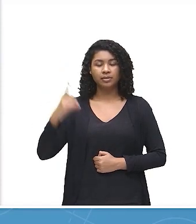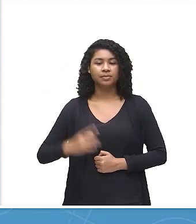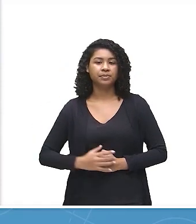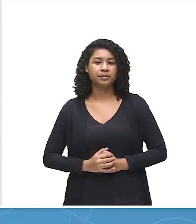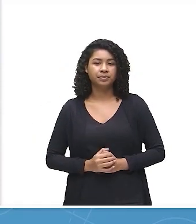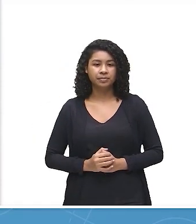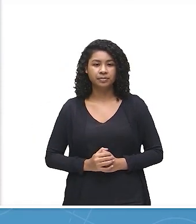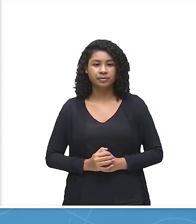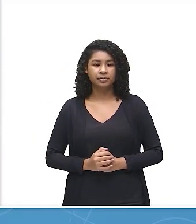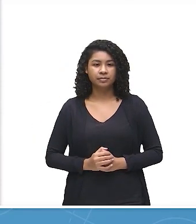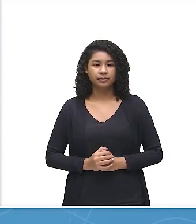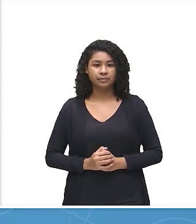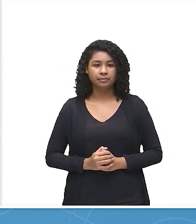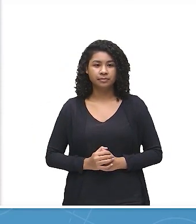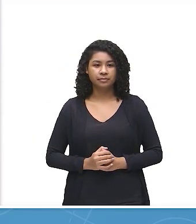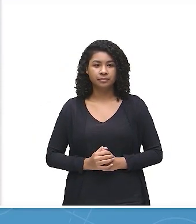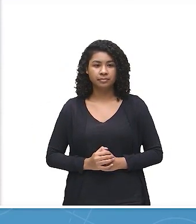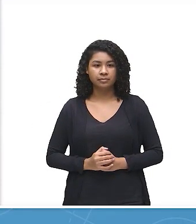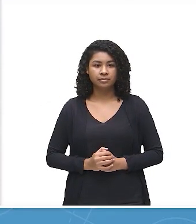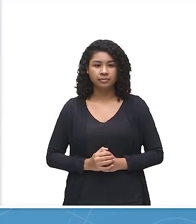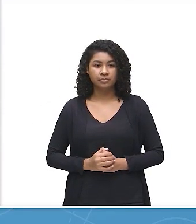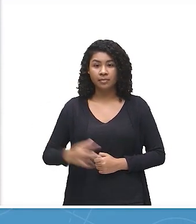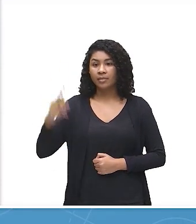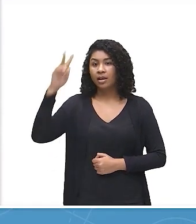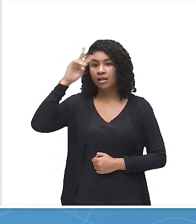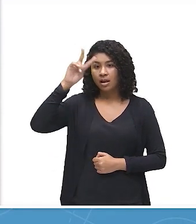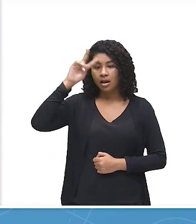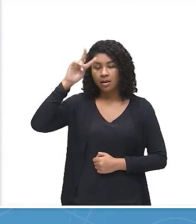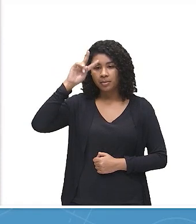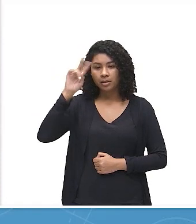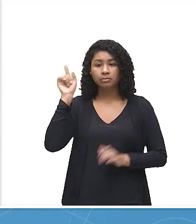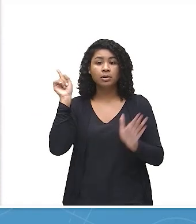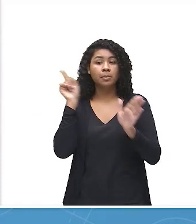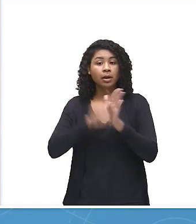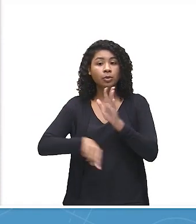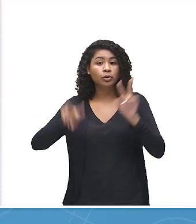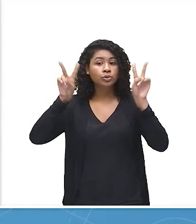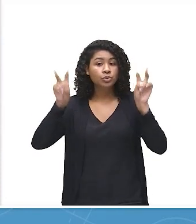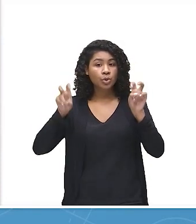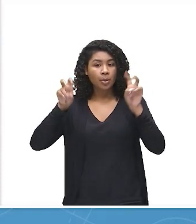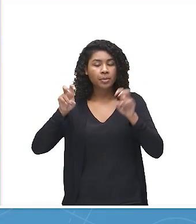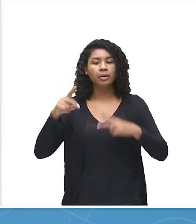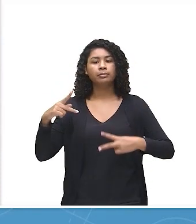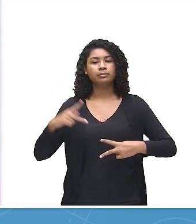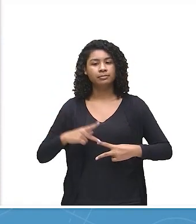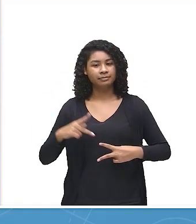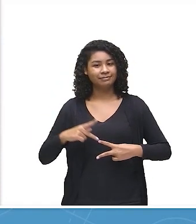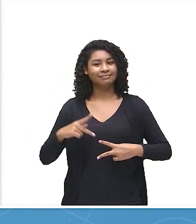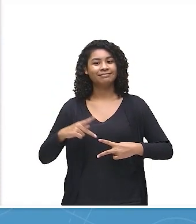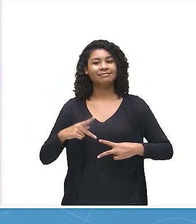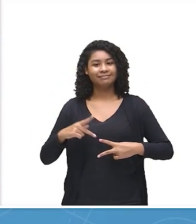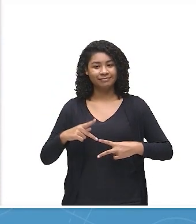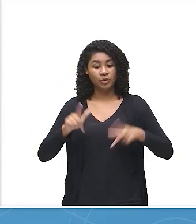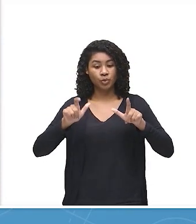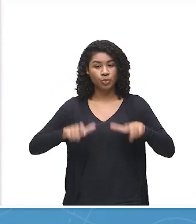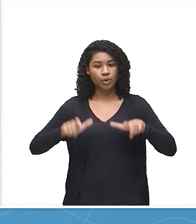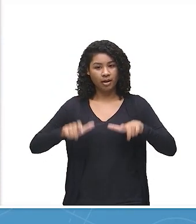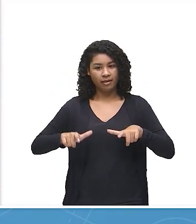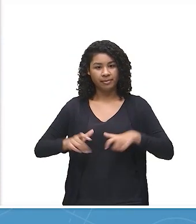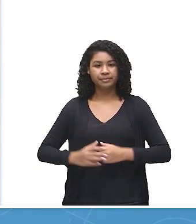bem utilizada e dá para adivinhar, e conforme a imagem também dá para saber o que significa. Então, deixa eu ver aqui,